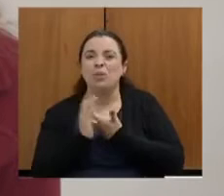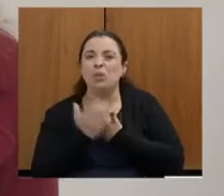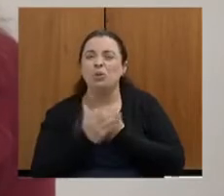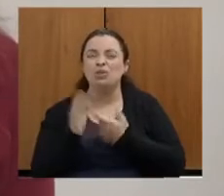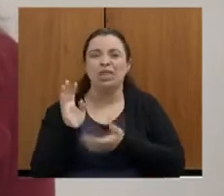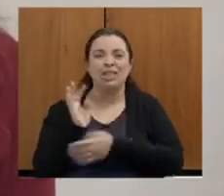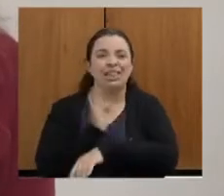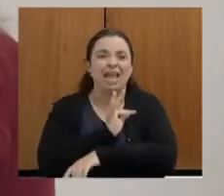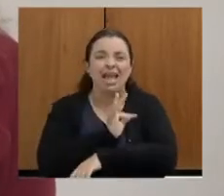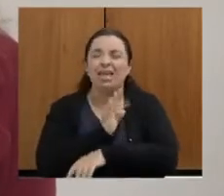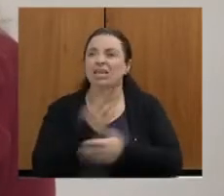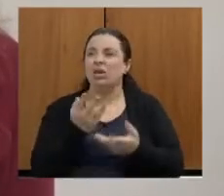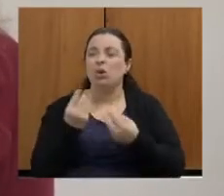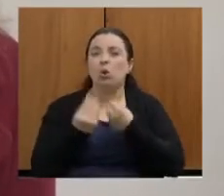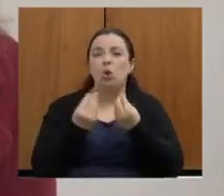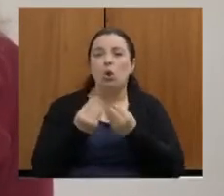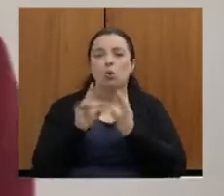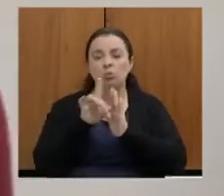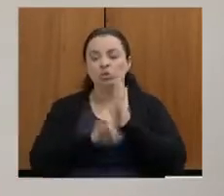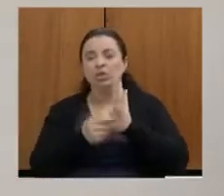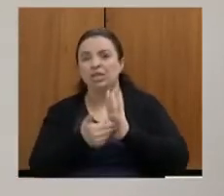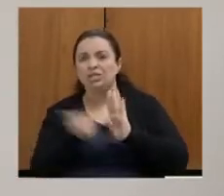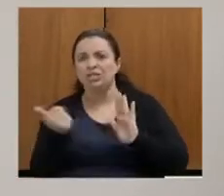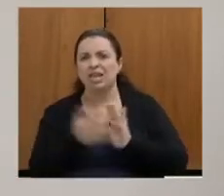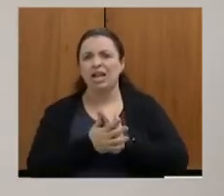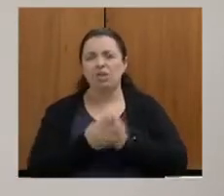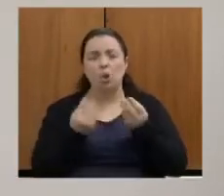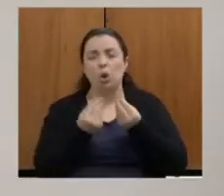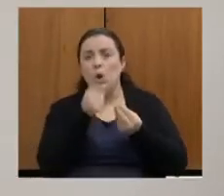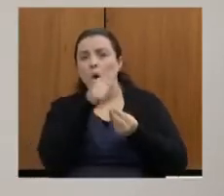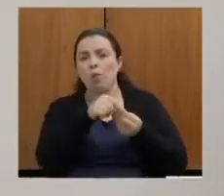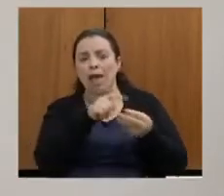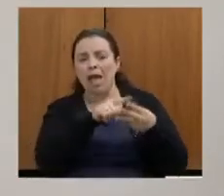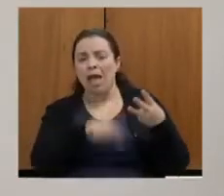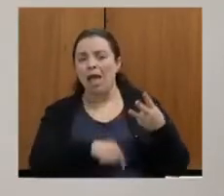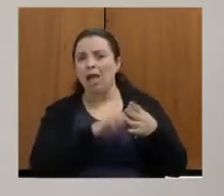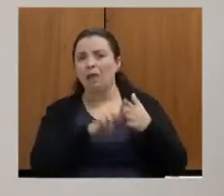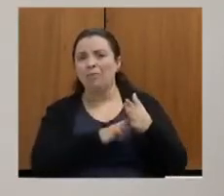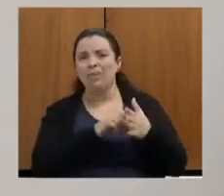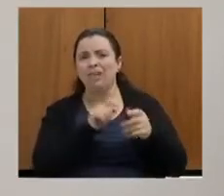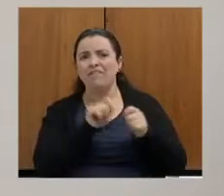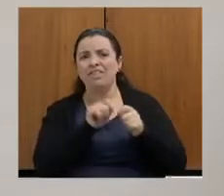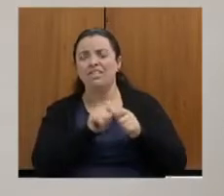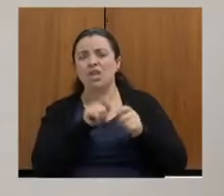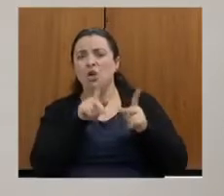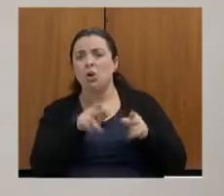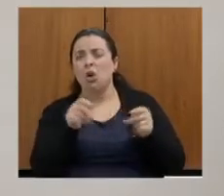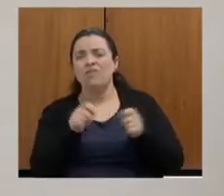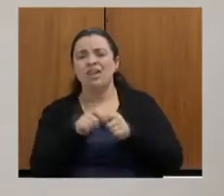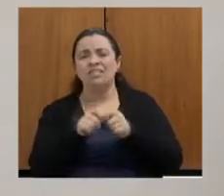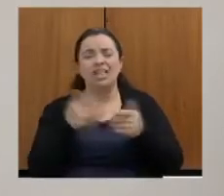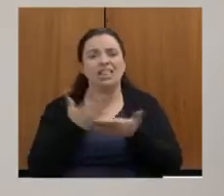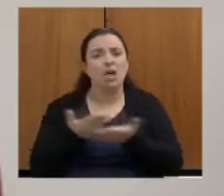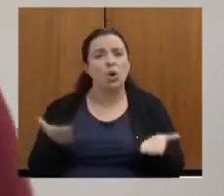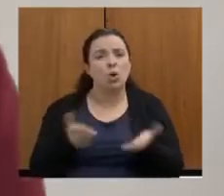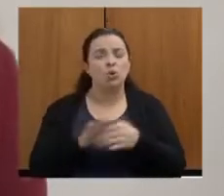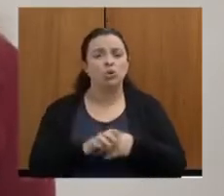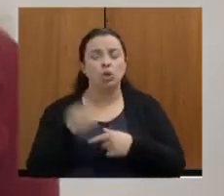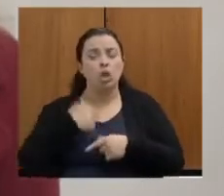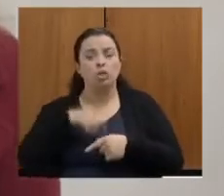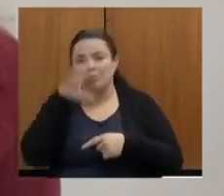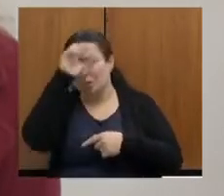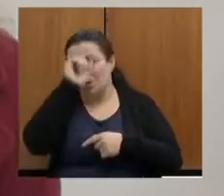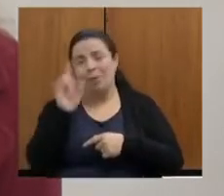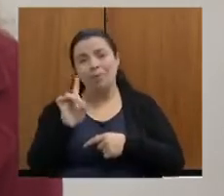violados como que a mineradora não poderia ter feito o que está fazendo Nós aprendemos isso não somos obrigados a